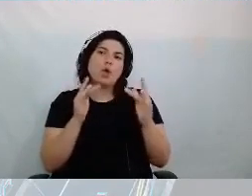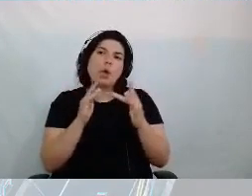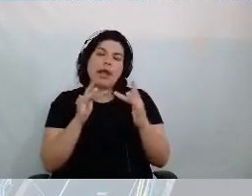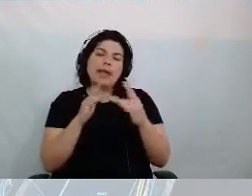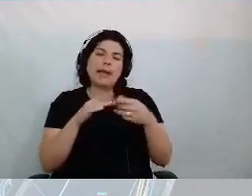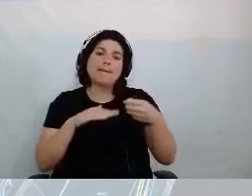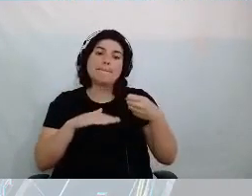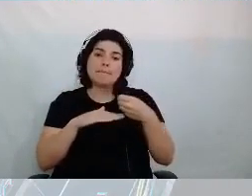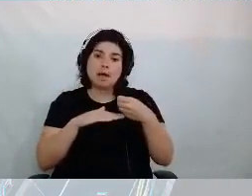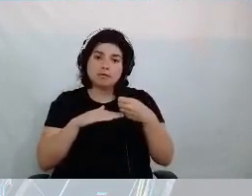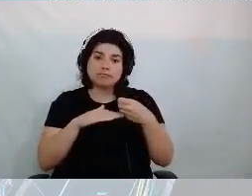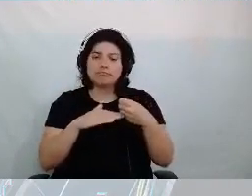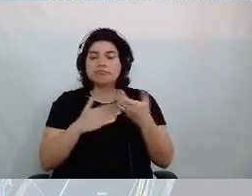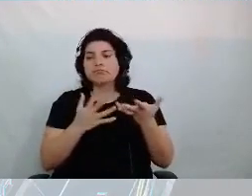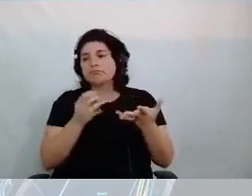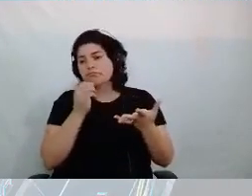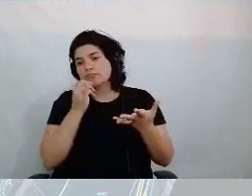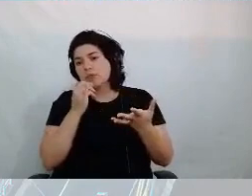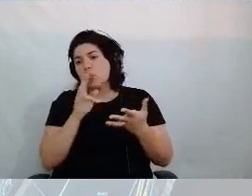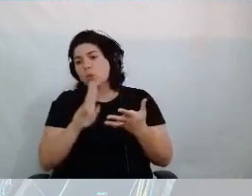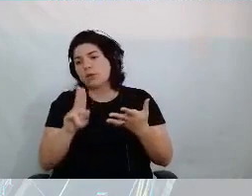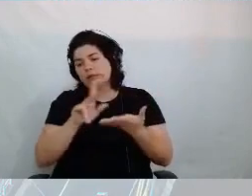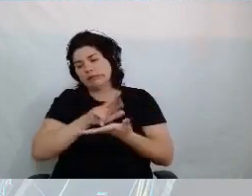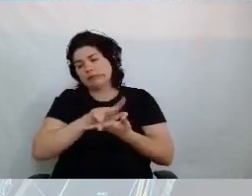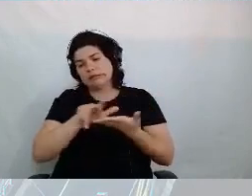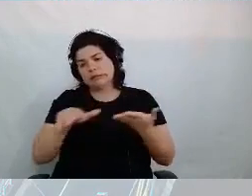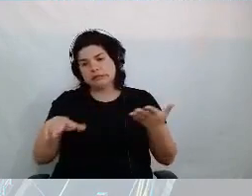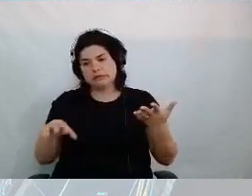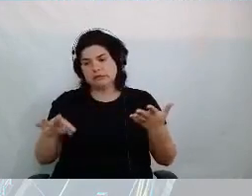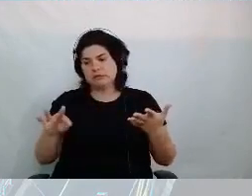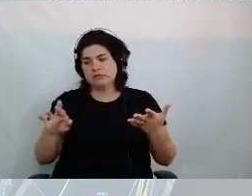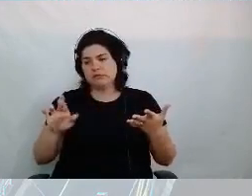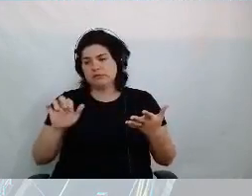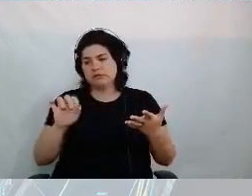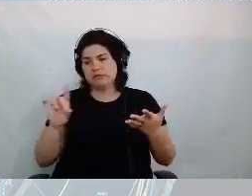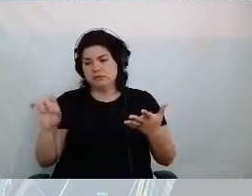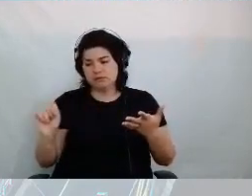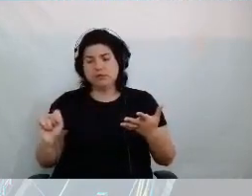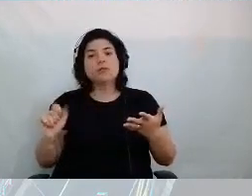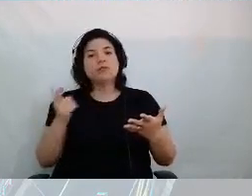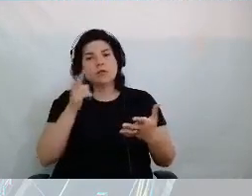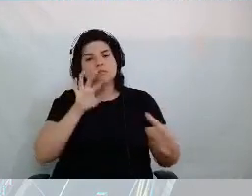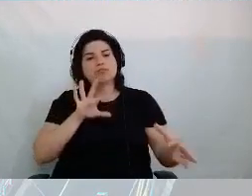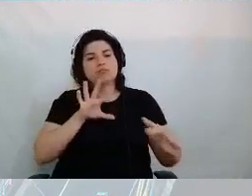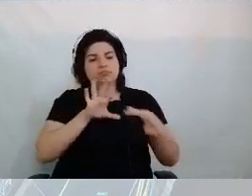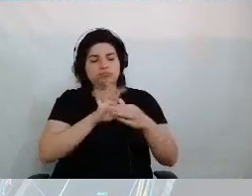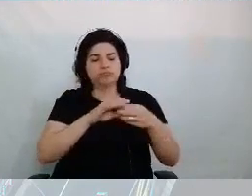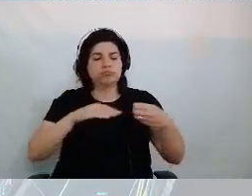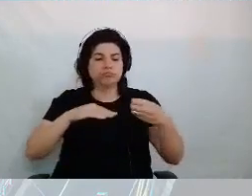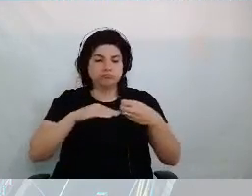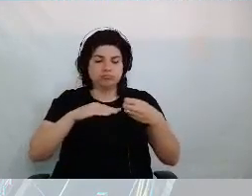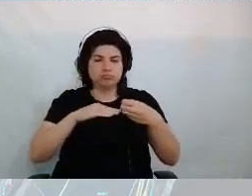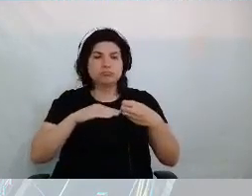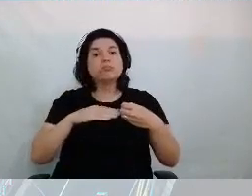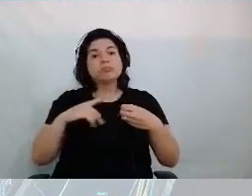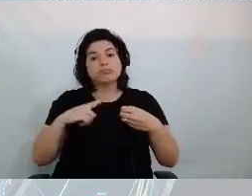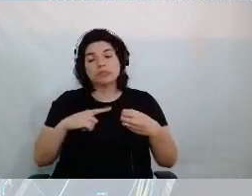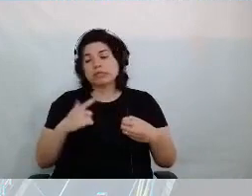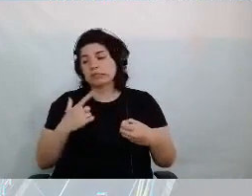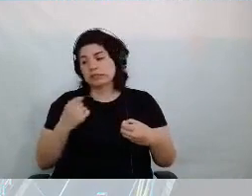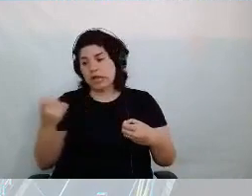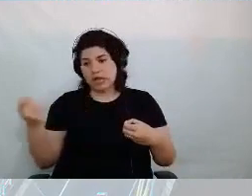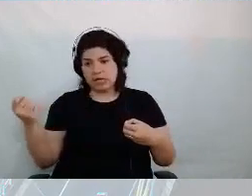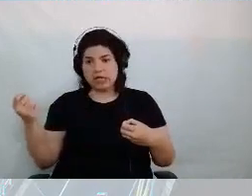aplicação que usa multithread, e ela se integra com o banco de dados. Eu configurei para chegar até 100 threads, que nisso vai